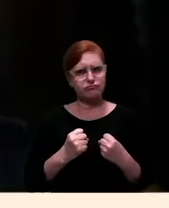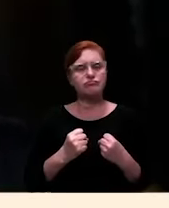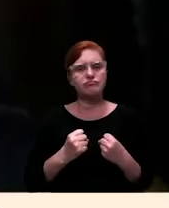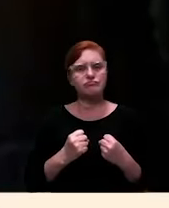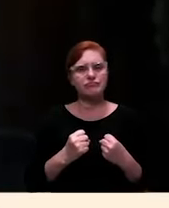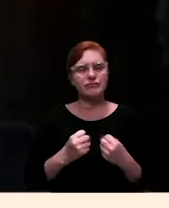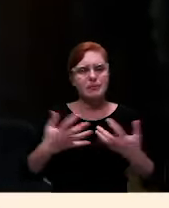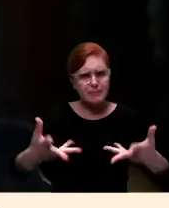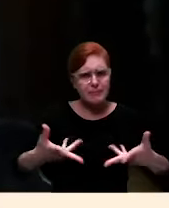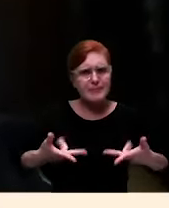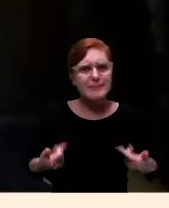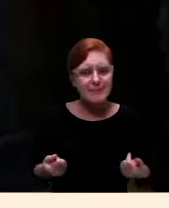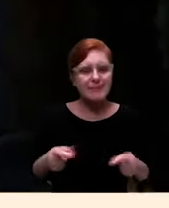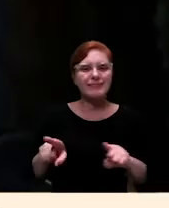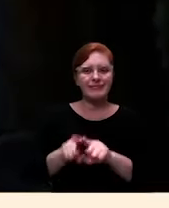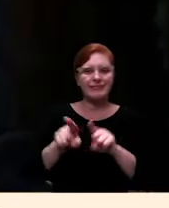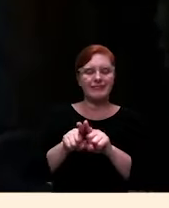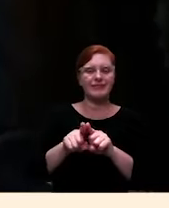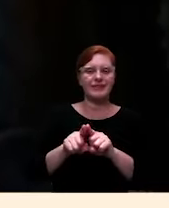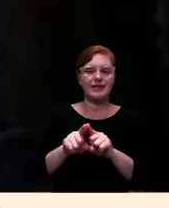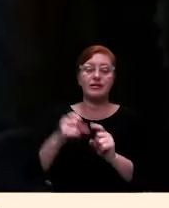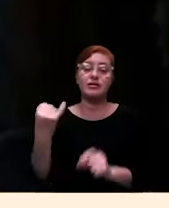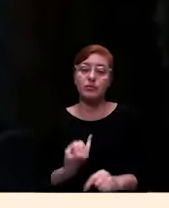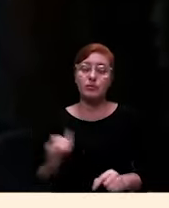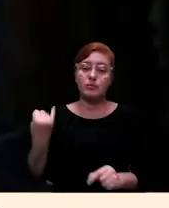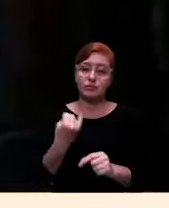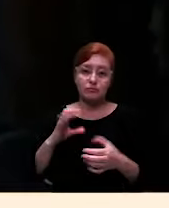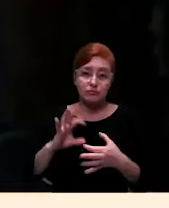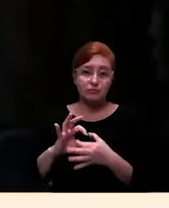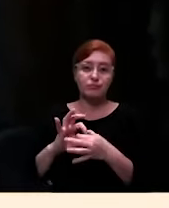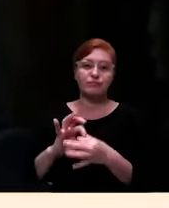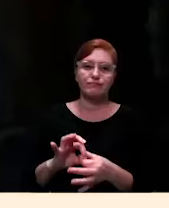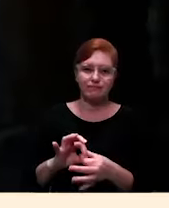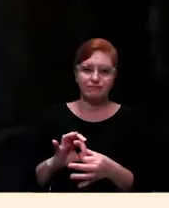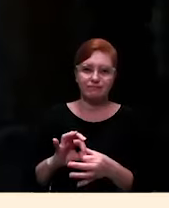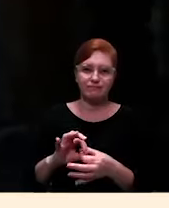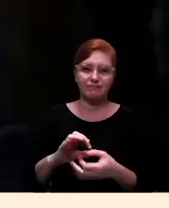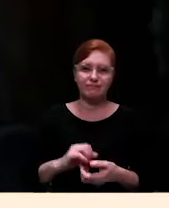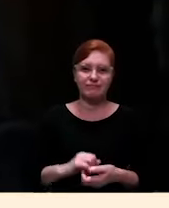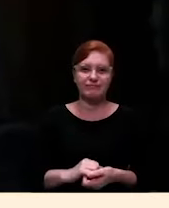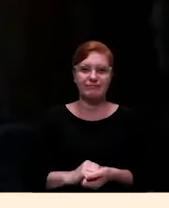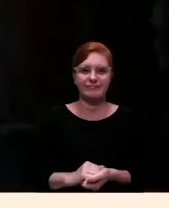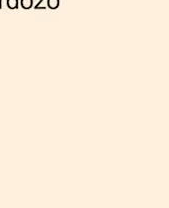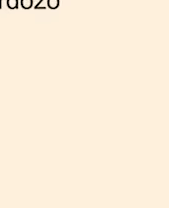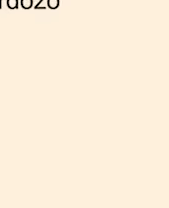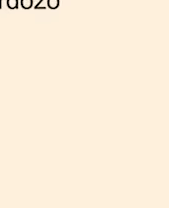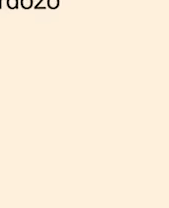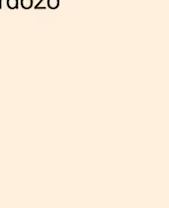maravilhosas também. Eu acho que é de importância muito grande essa união.